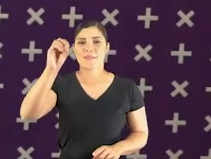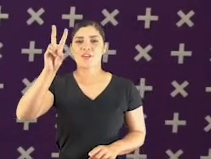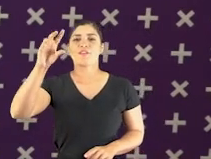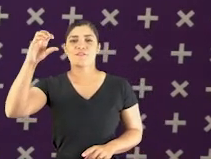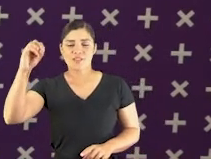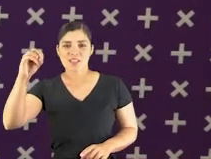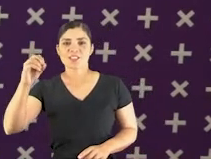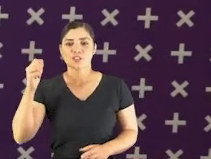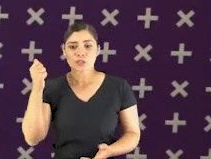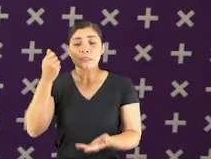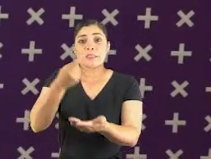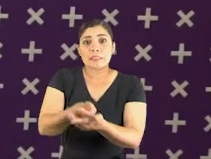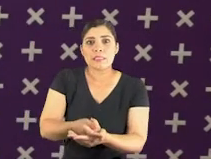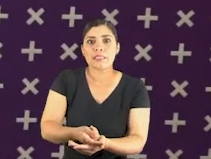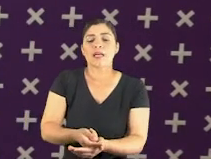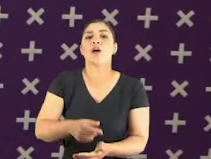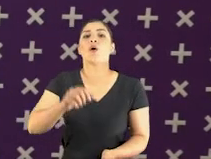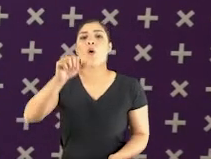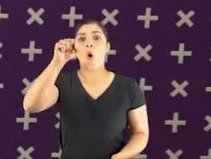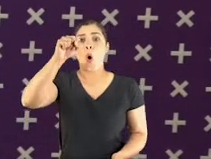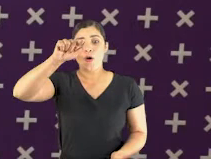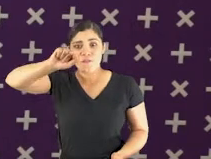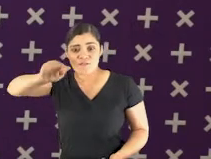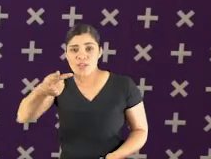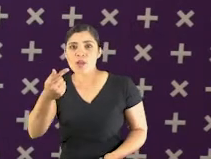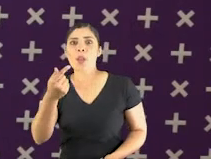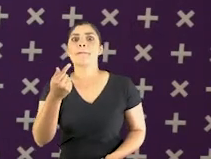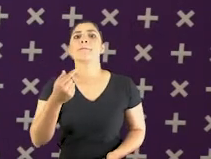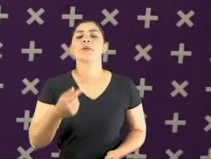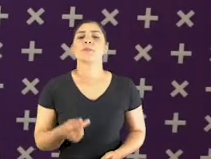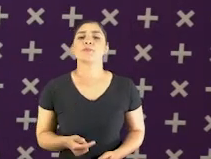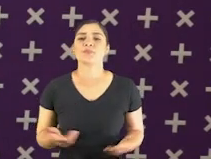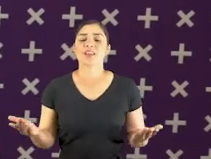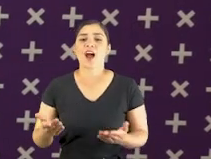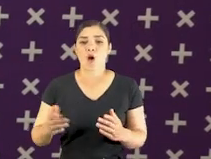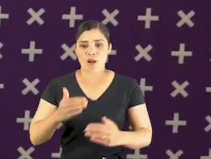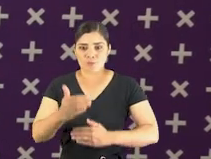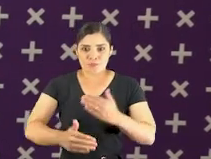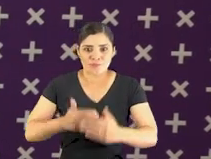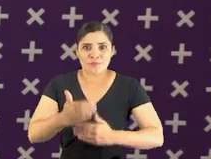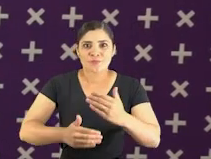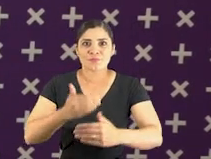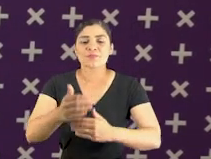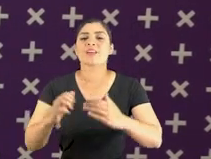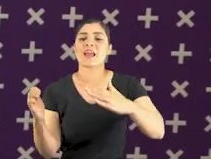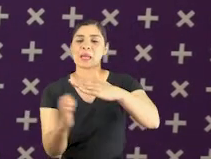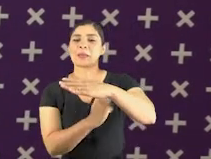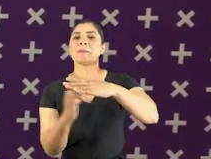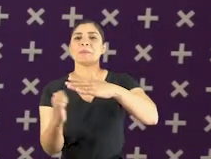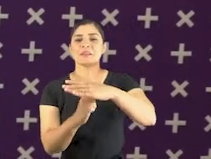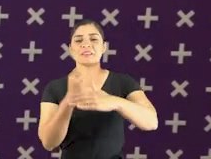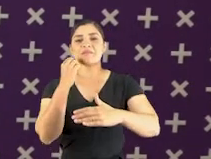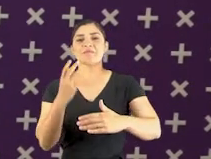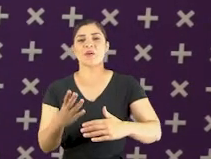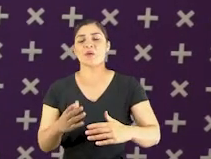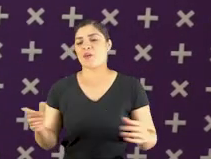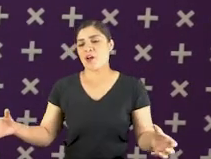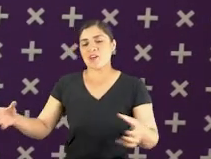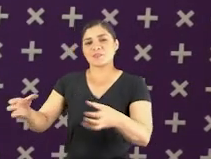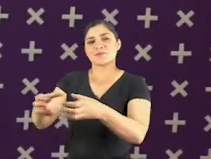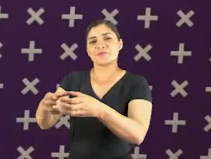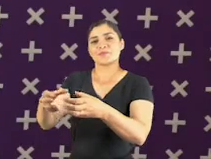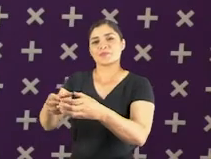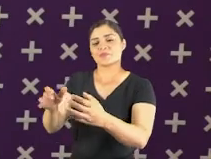em inovação aberta participou todo de 14 programas de aceleração e tá sempre buscando ampliar o relacionamento